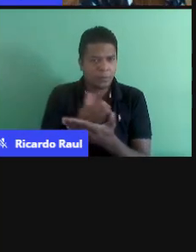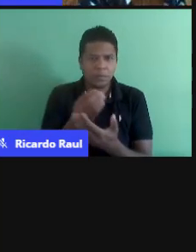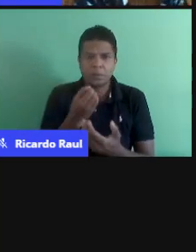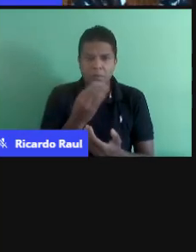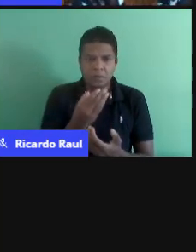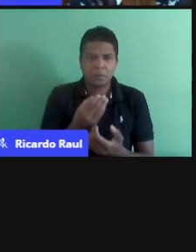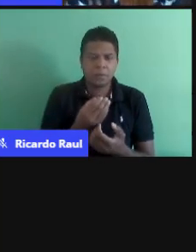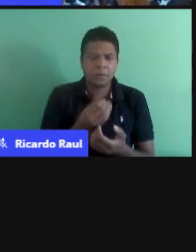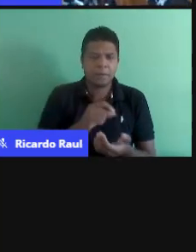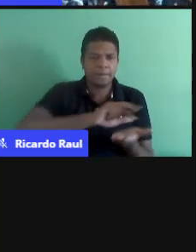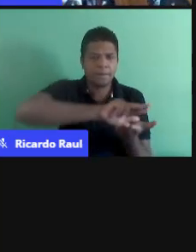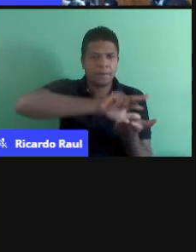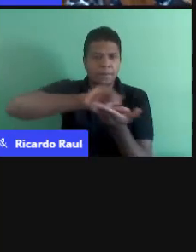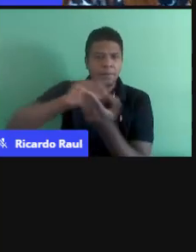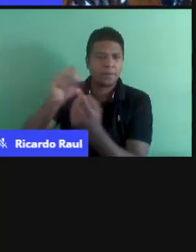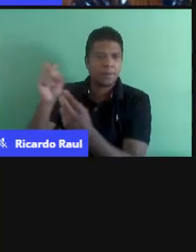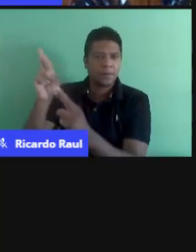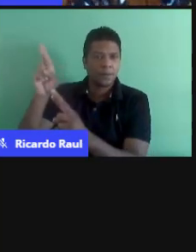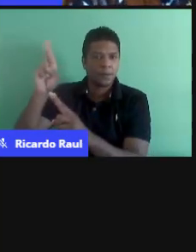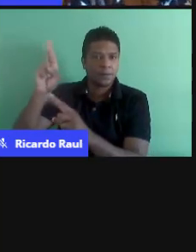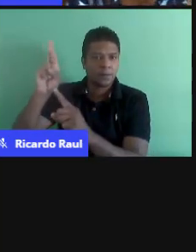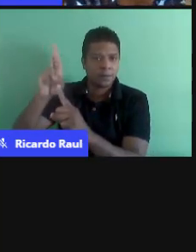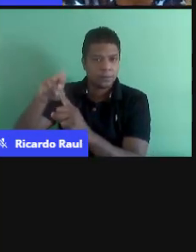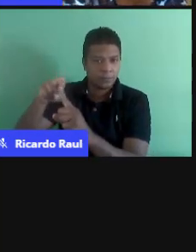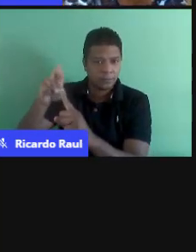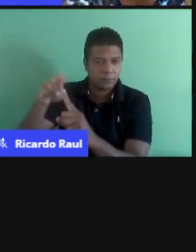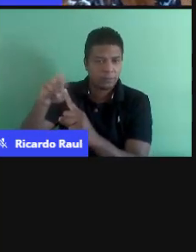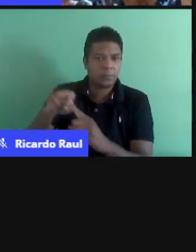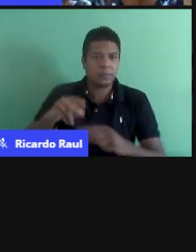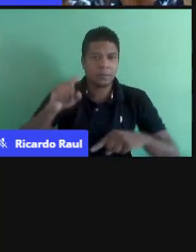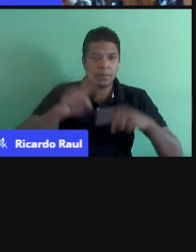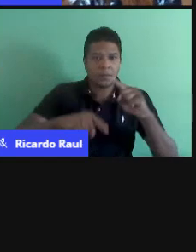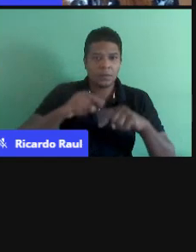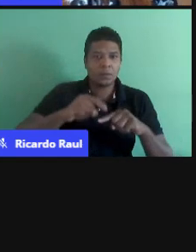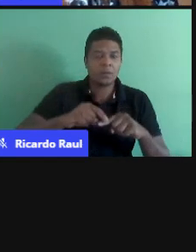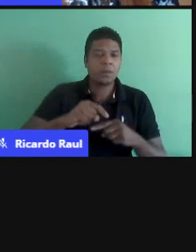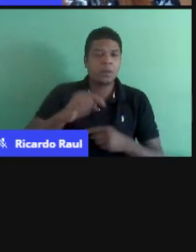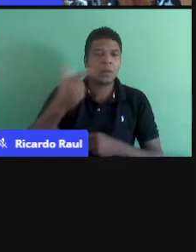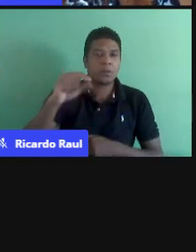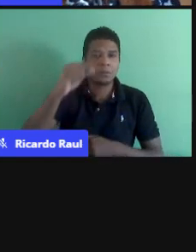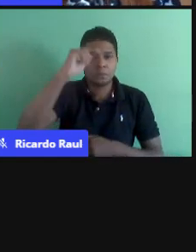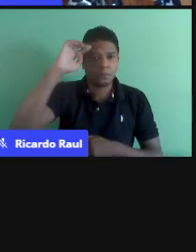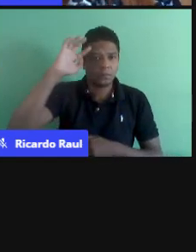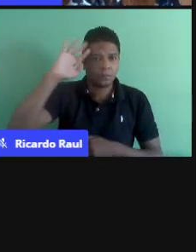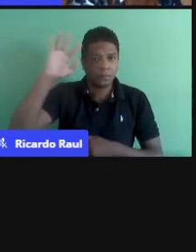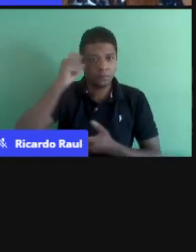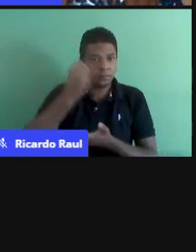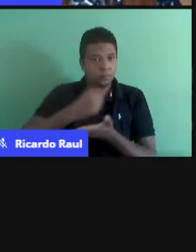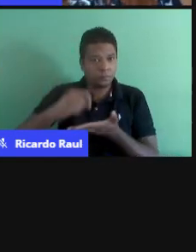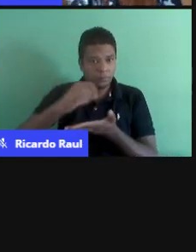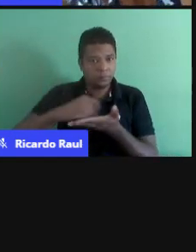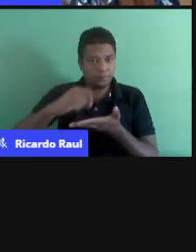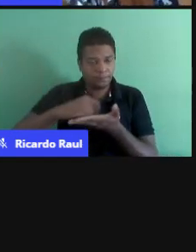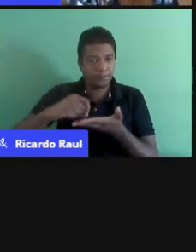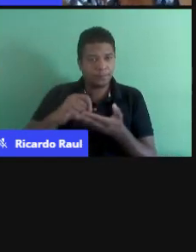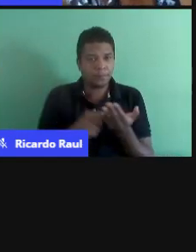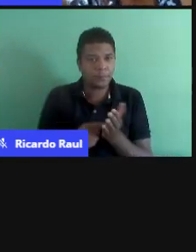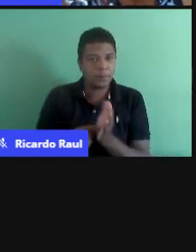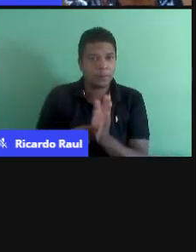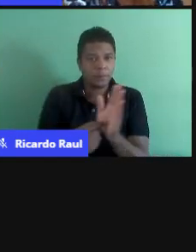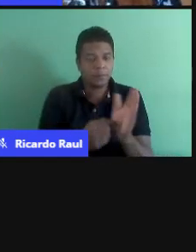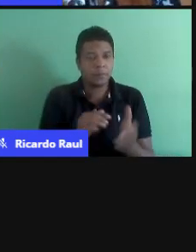várias referências do material da Rosa e outros autores a que nós buscamos, né? A